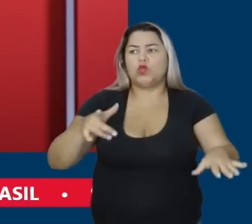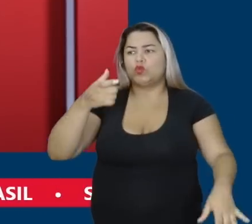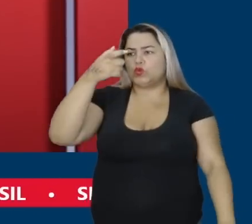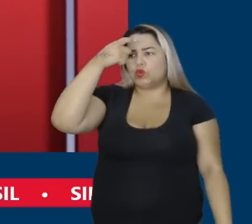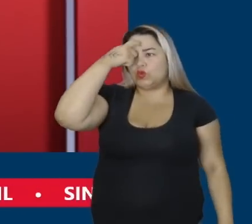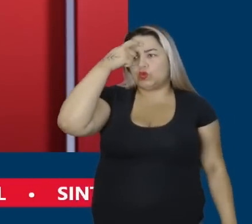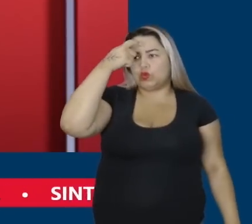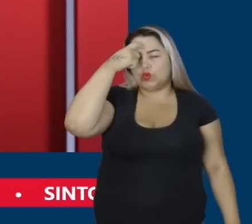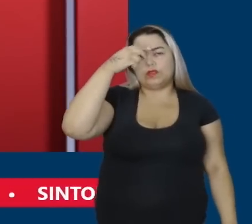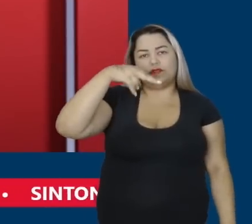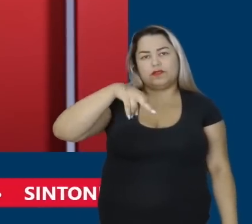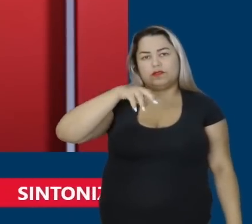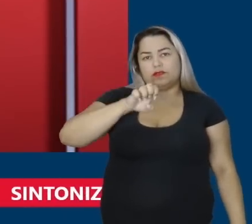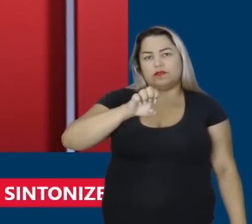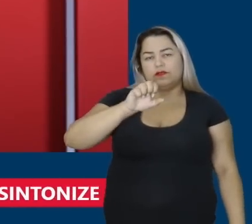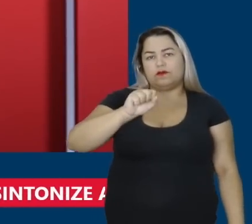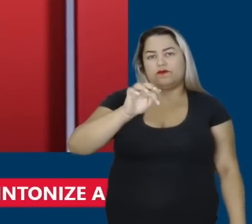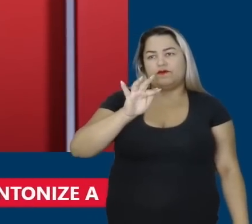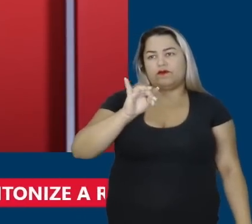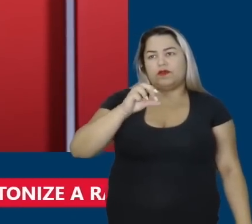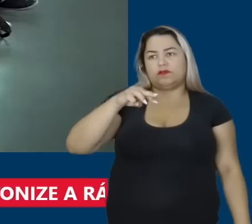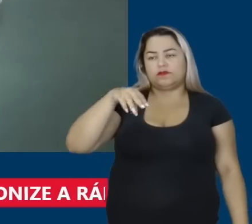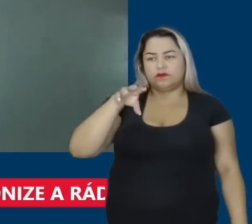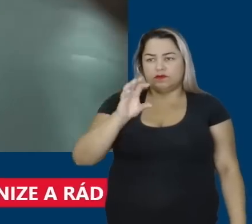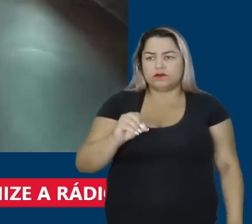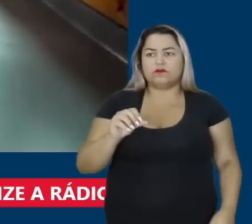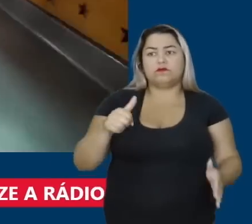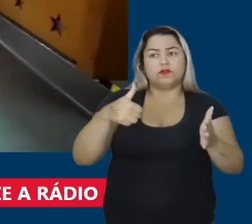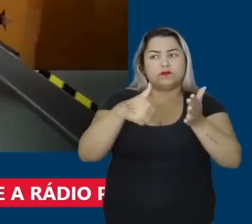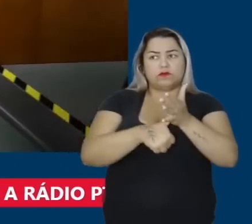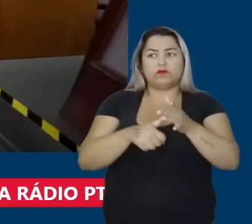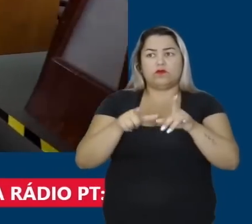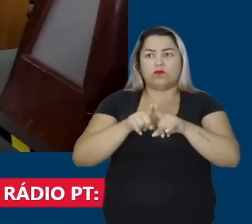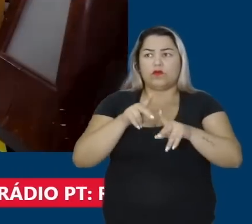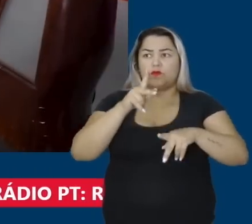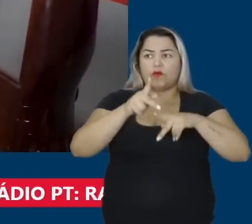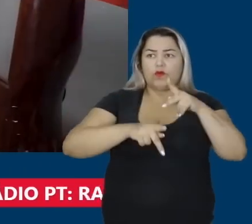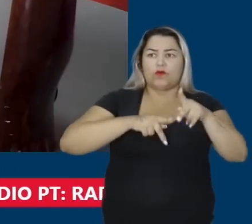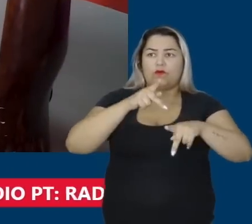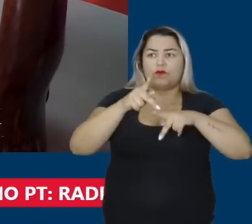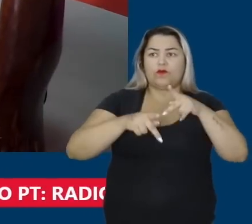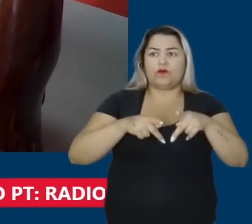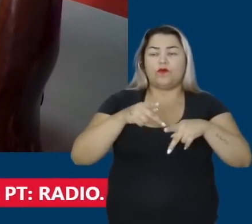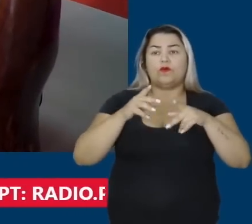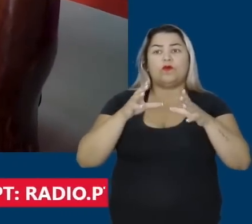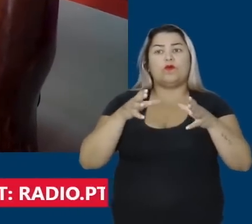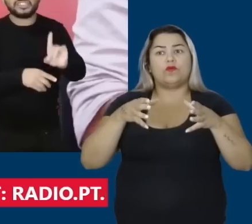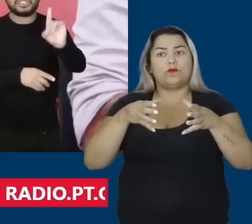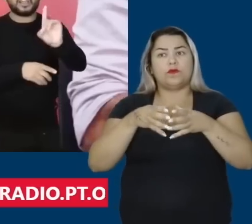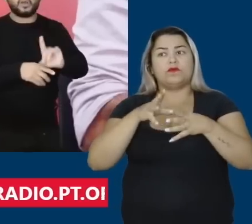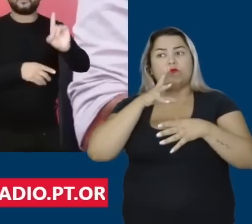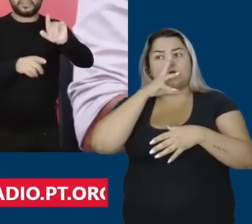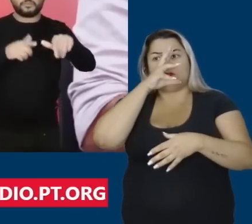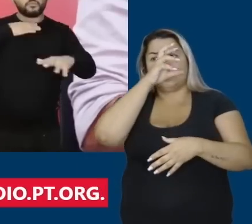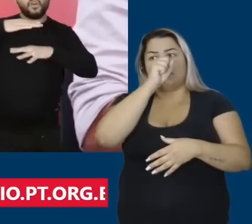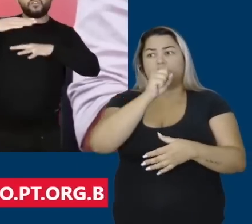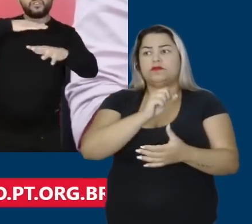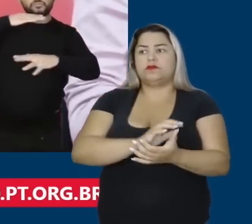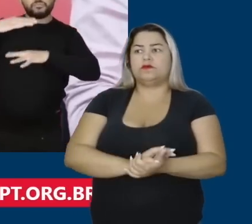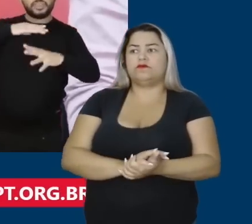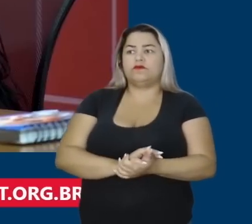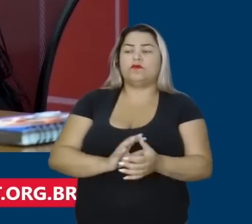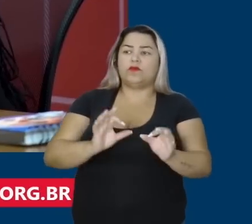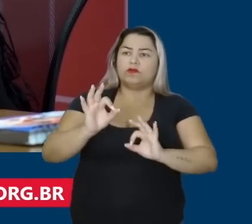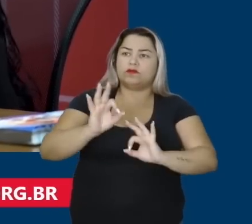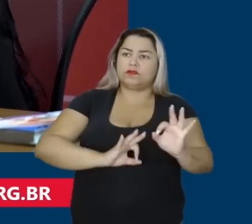pensamento neofascista e focar a nossa atuação na identidade com o povo. Os comitês populares serão fortalecidos. Vamos